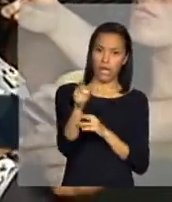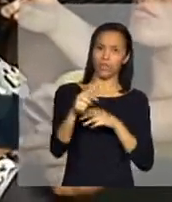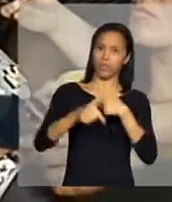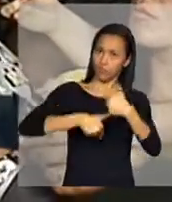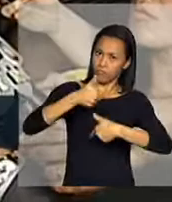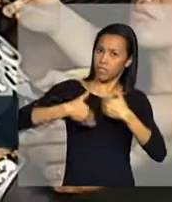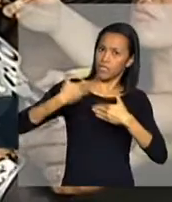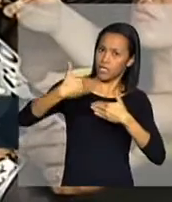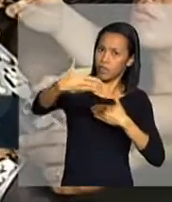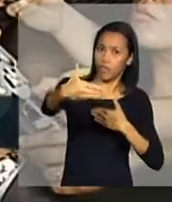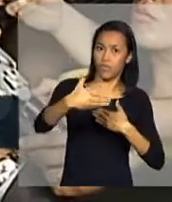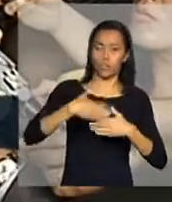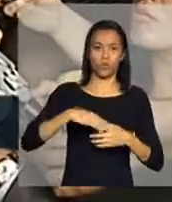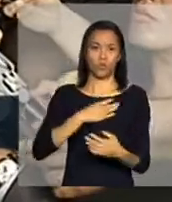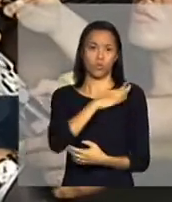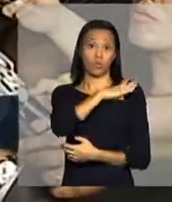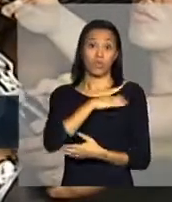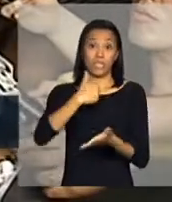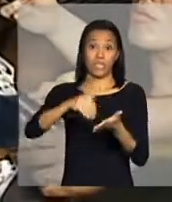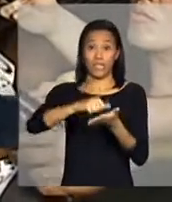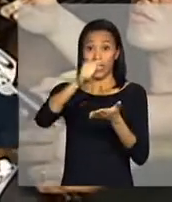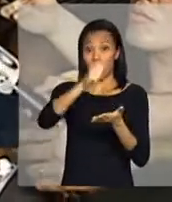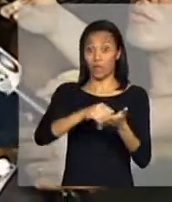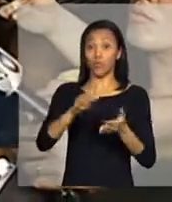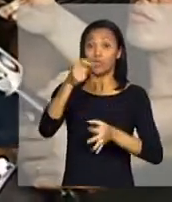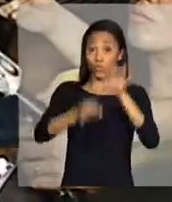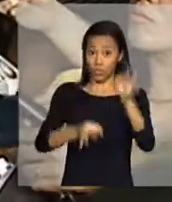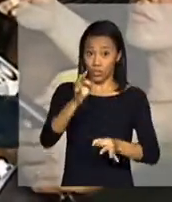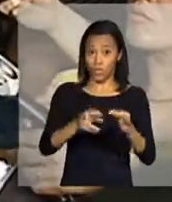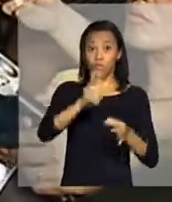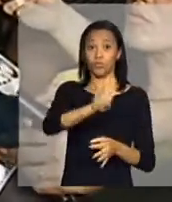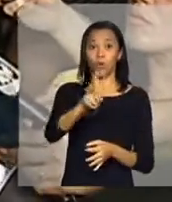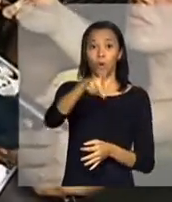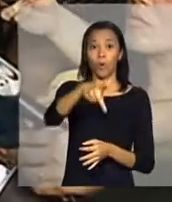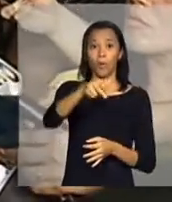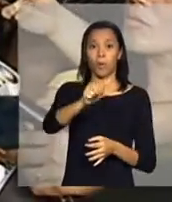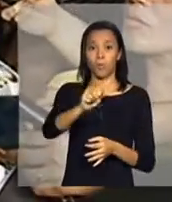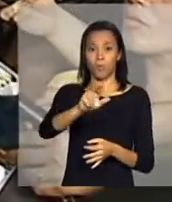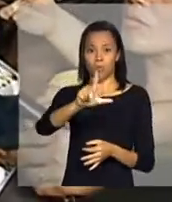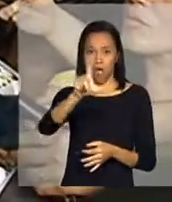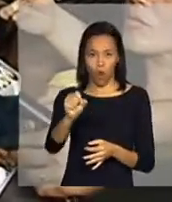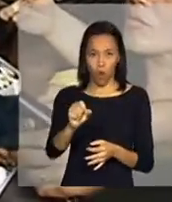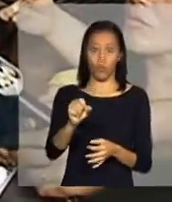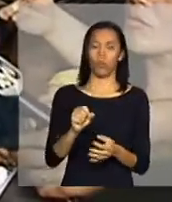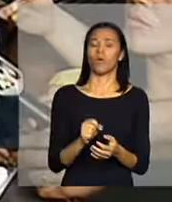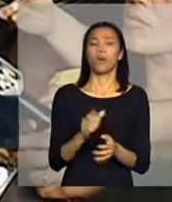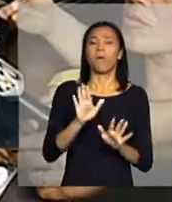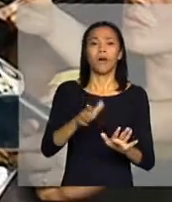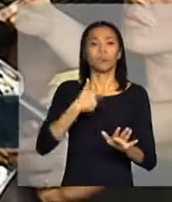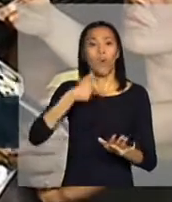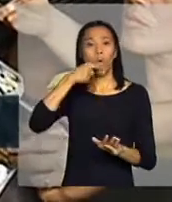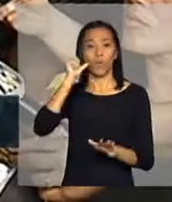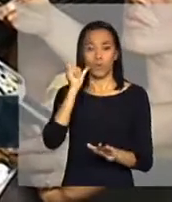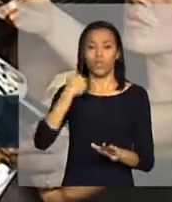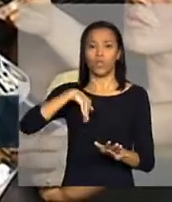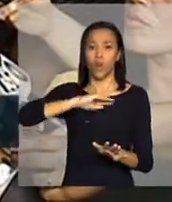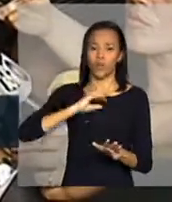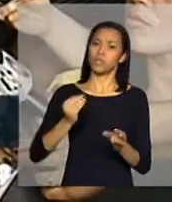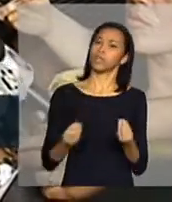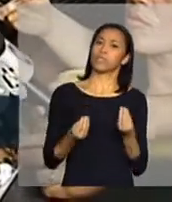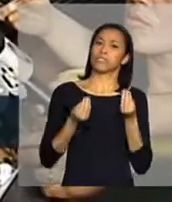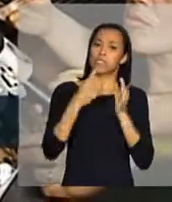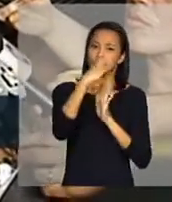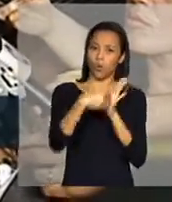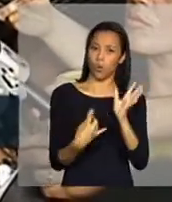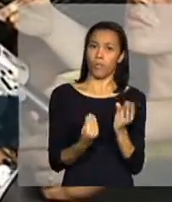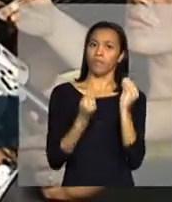sendo desenvolvido lá sob o comando do secretário nacional de Justiça, Paulo Abrão, com envolvimento de todos os ministérios. Nós ontem entregamos a regularização da